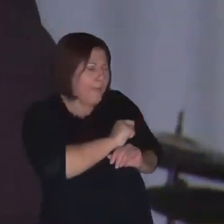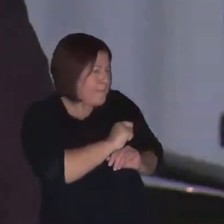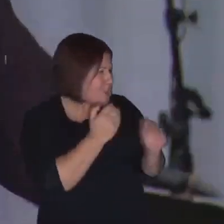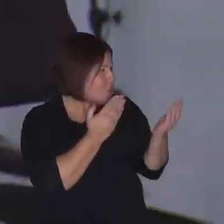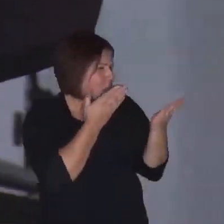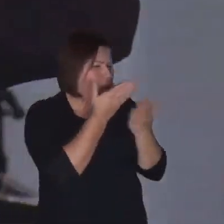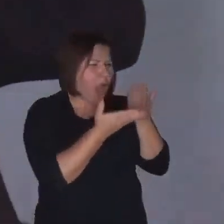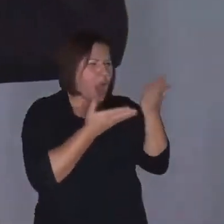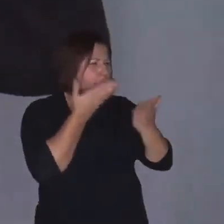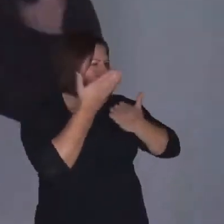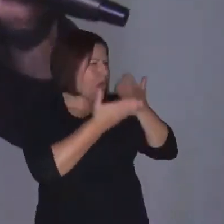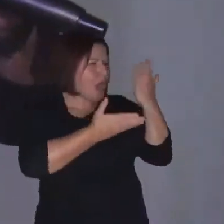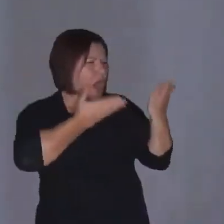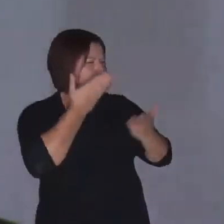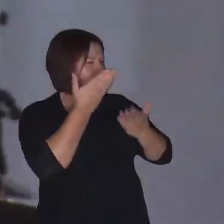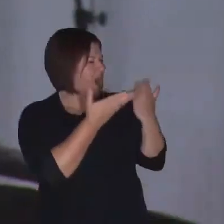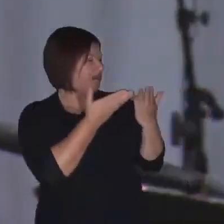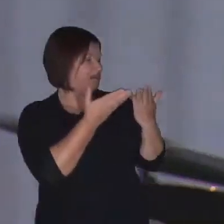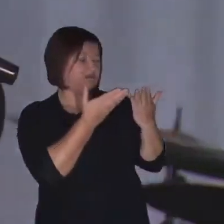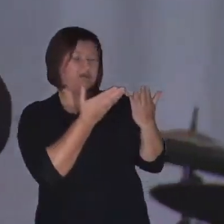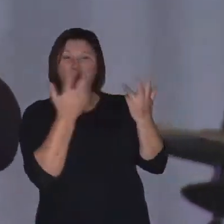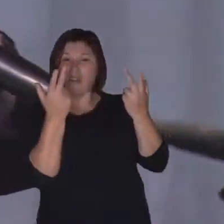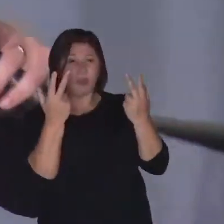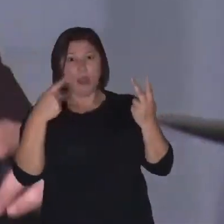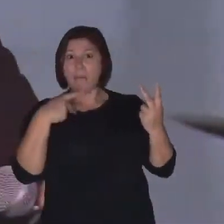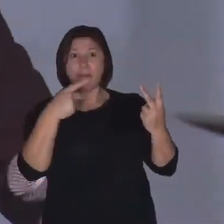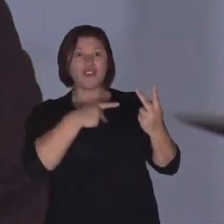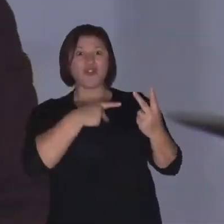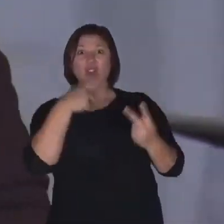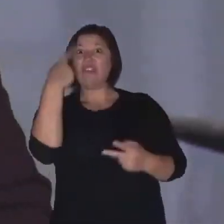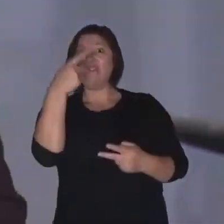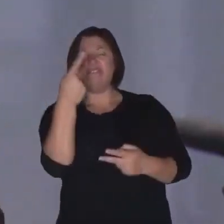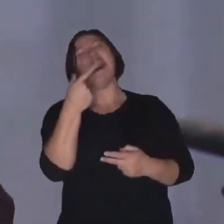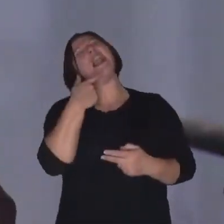alguns pastores, fiquem tranquilos, esse coronavírus aí daqui a pouco passa.